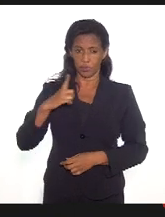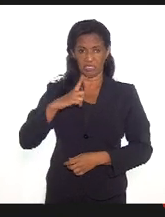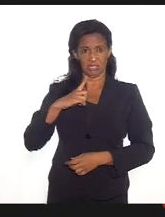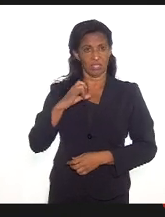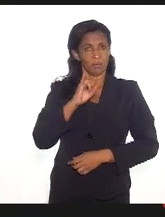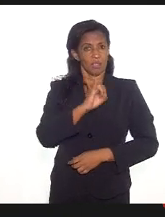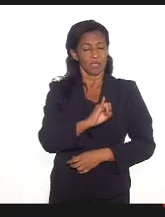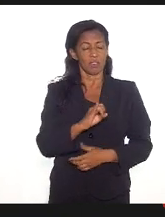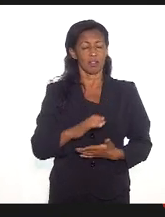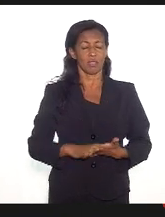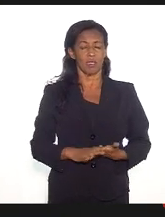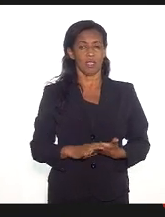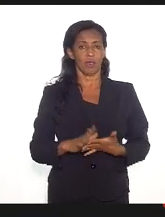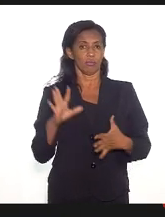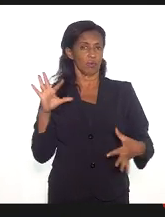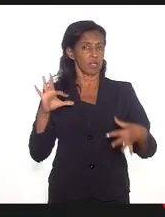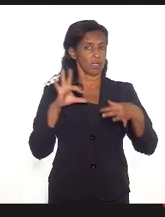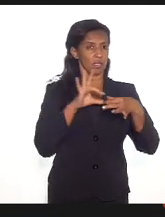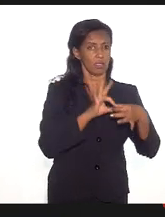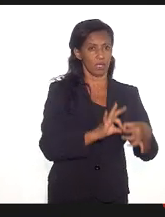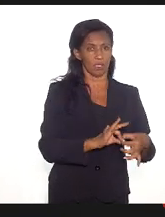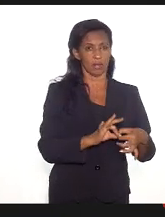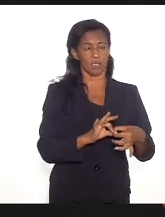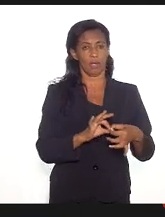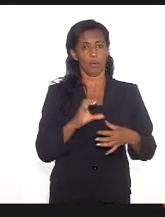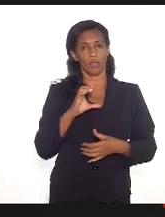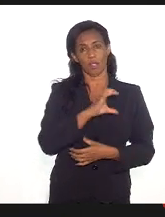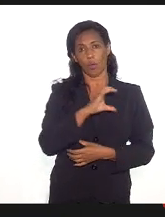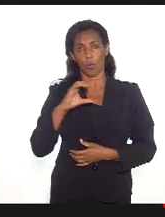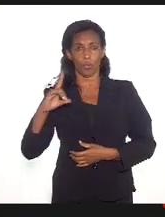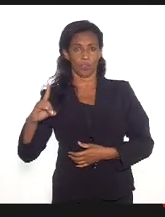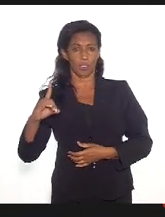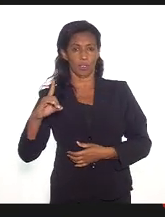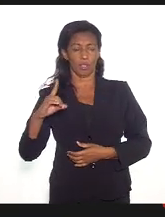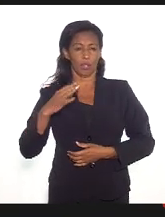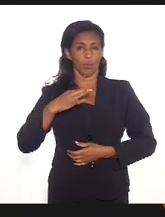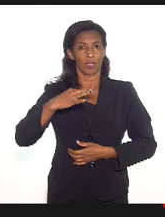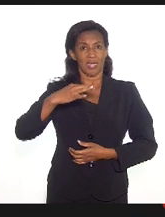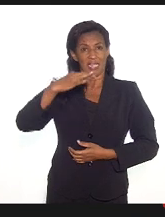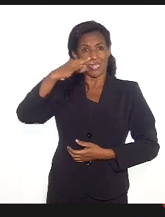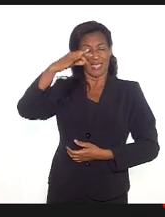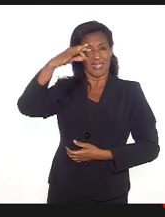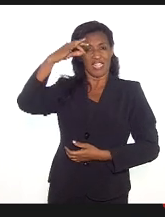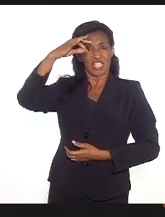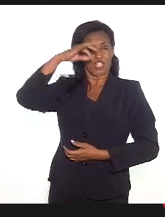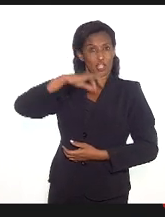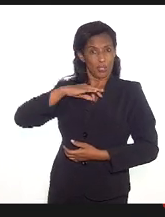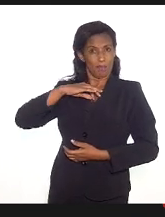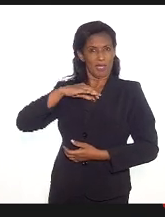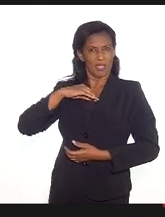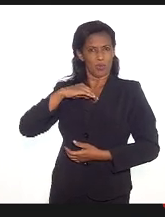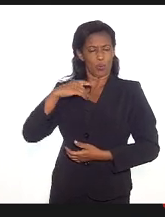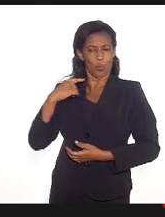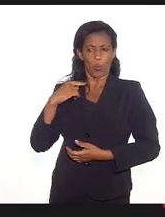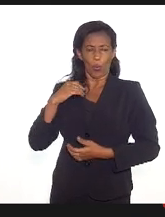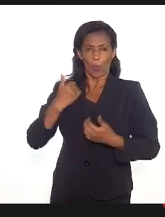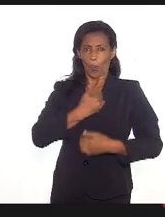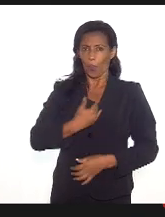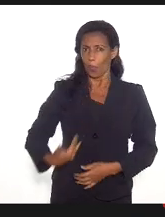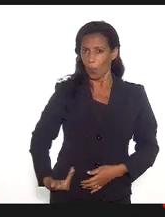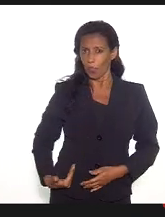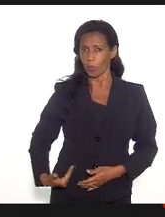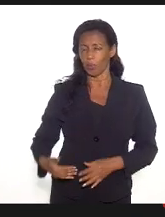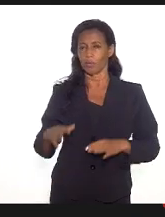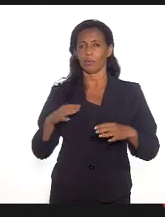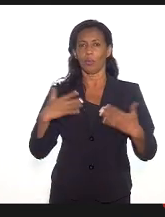tivermos essa integração, essa coordenação e esse espírito público apartidário, como já foi citado